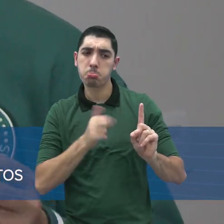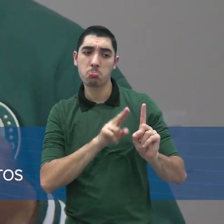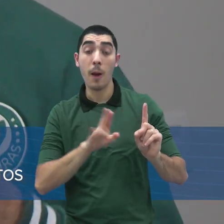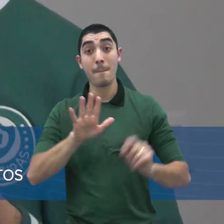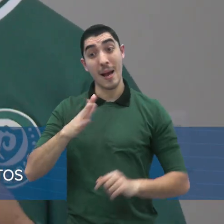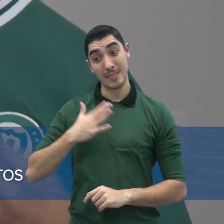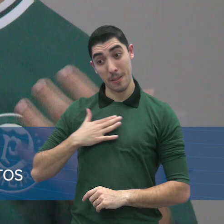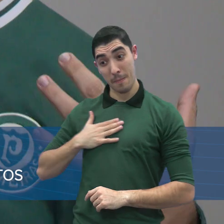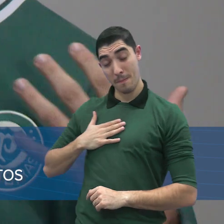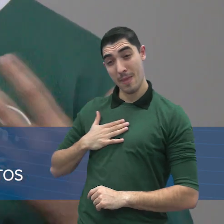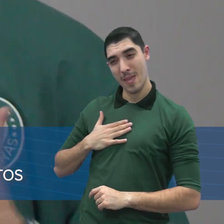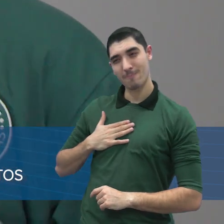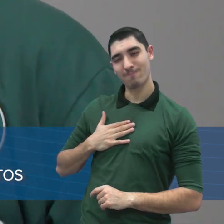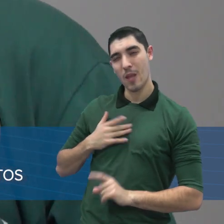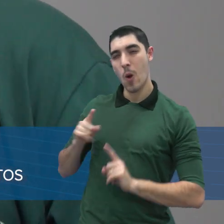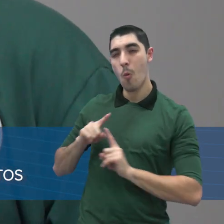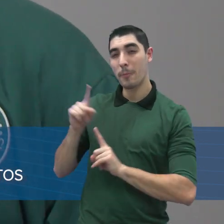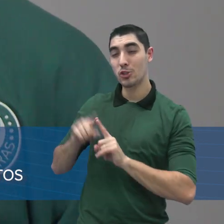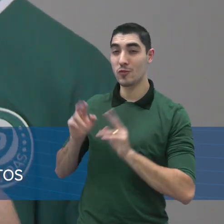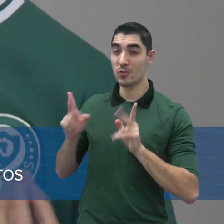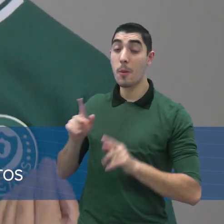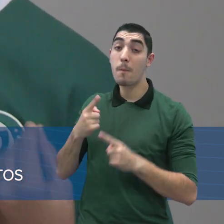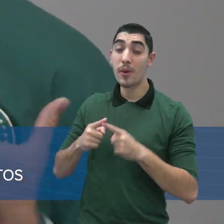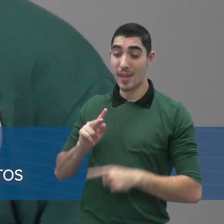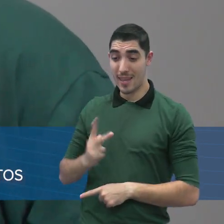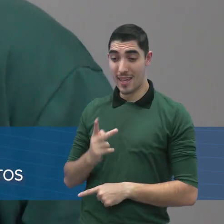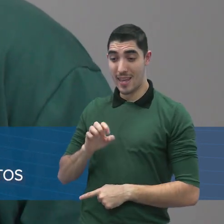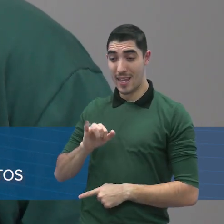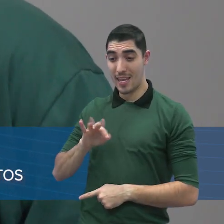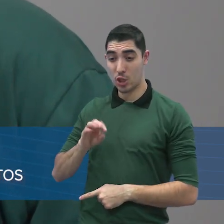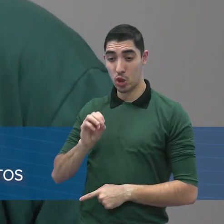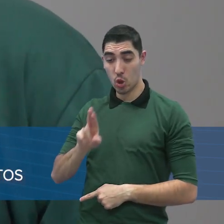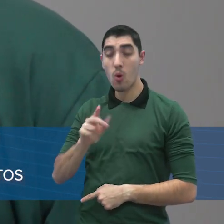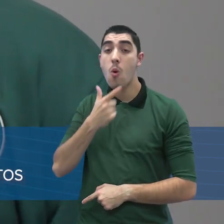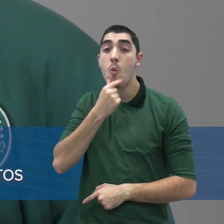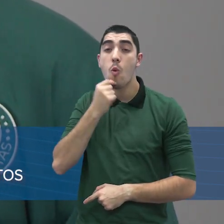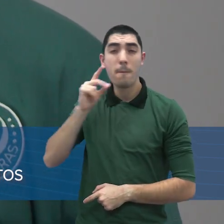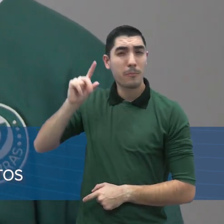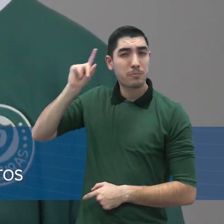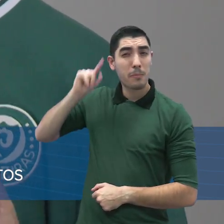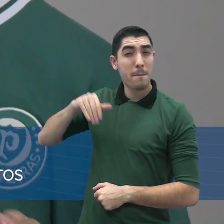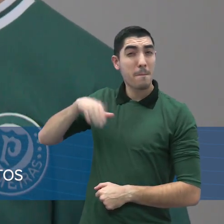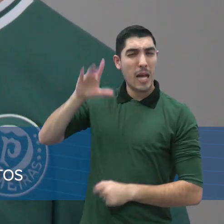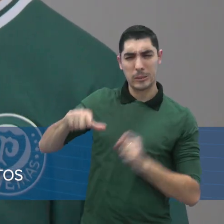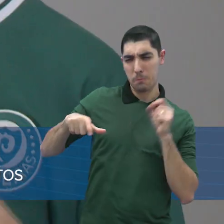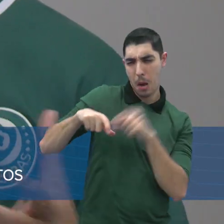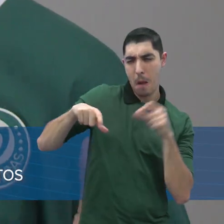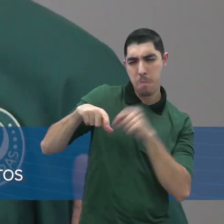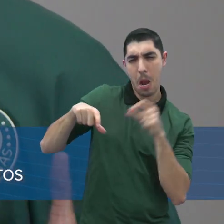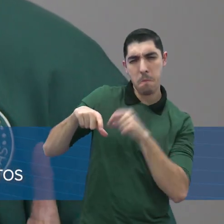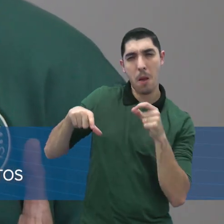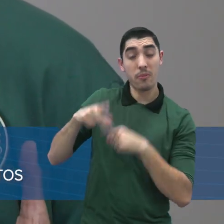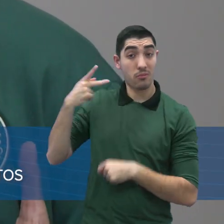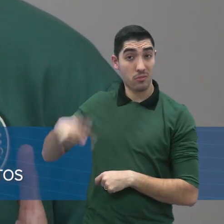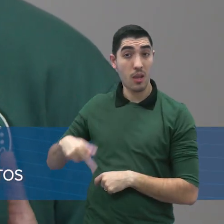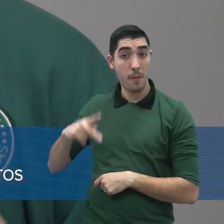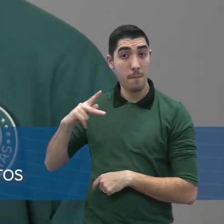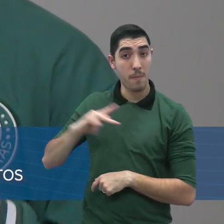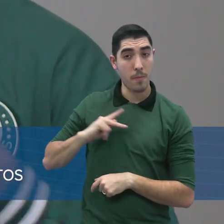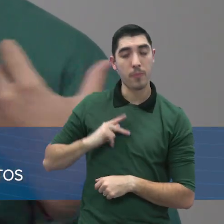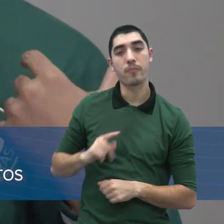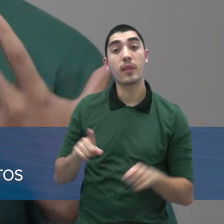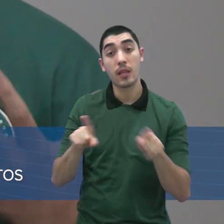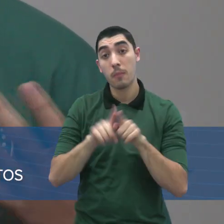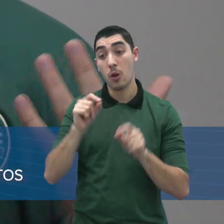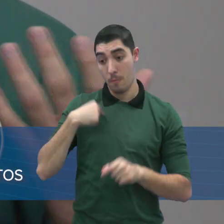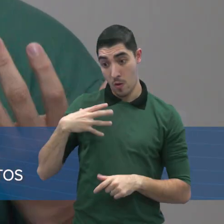Heitor, mas para mim tem um propósito muito mais além, que é o maior artilheiro da história do Palmeiras. E tem uma curiosidade também que